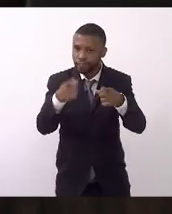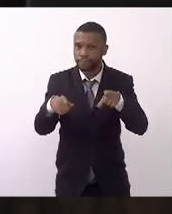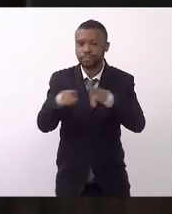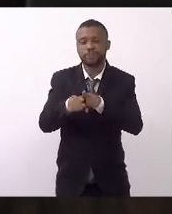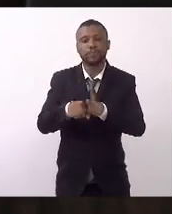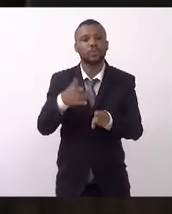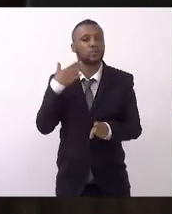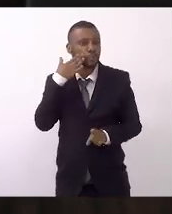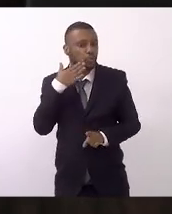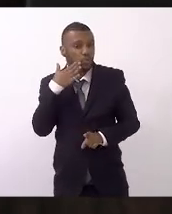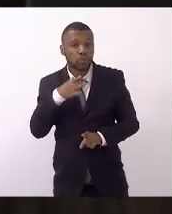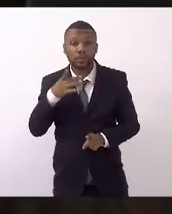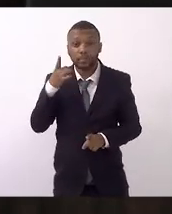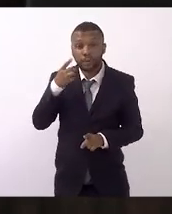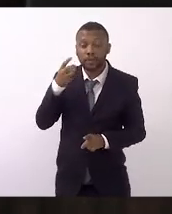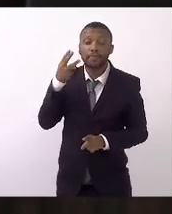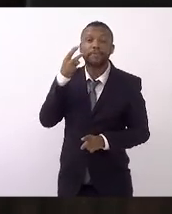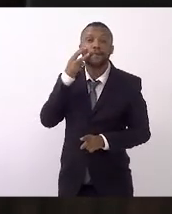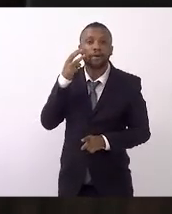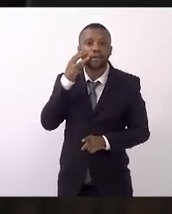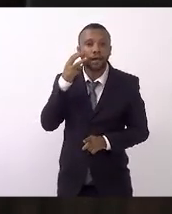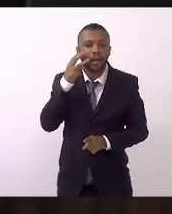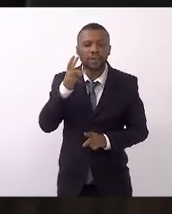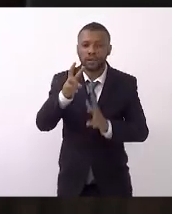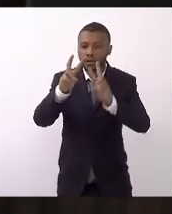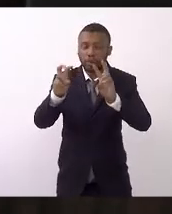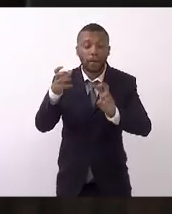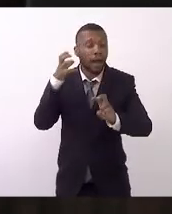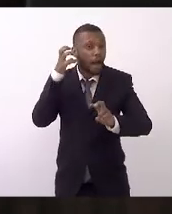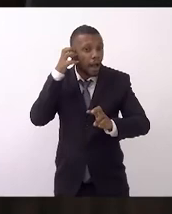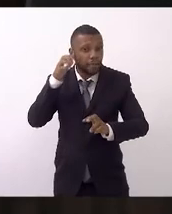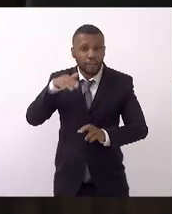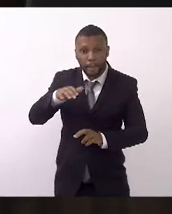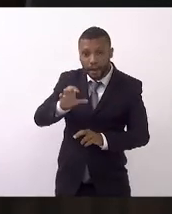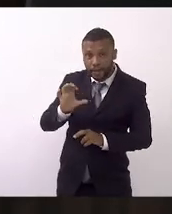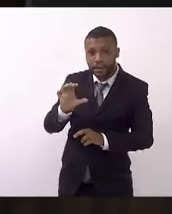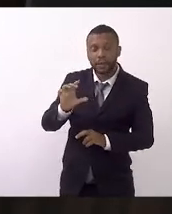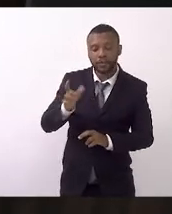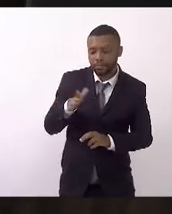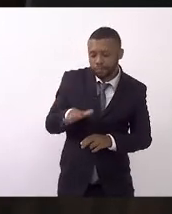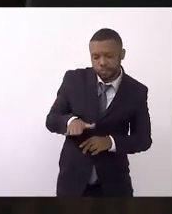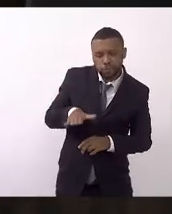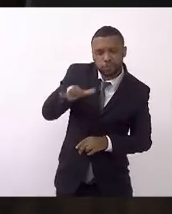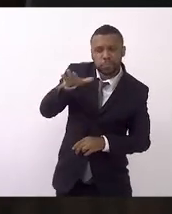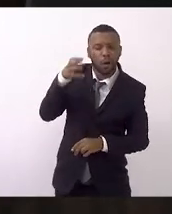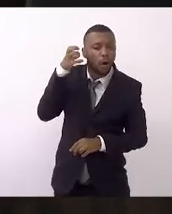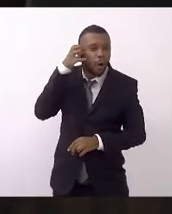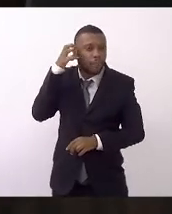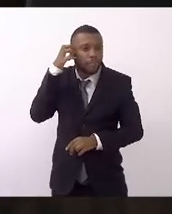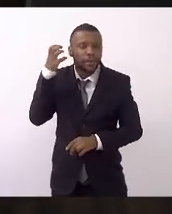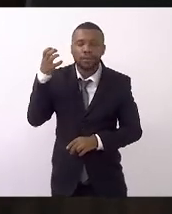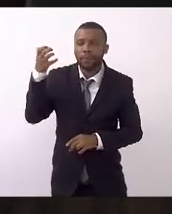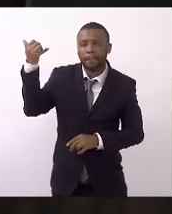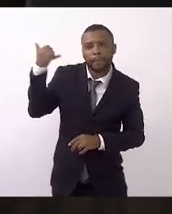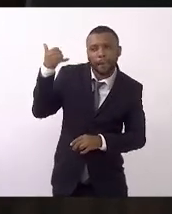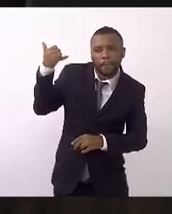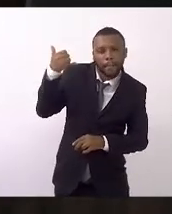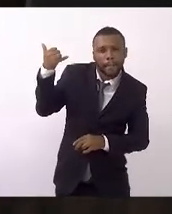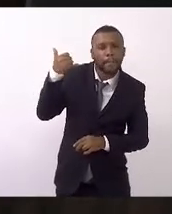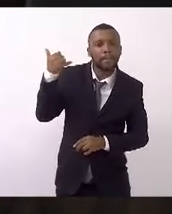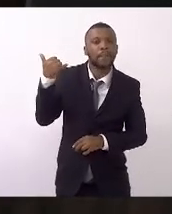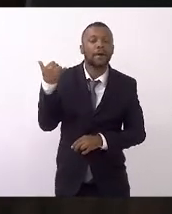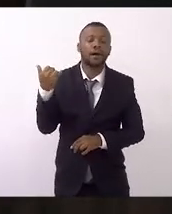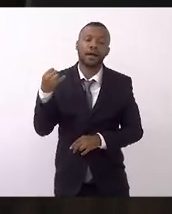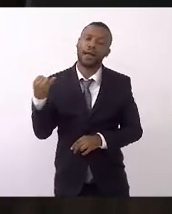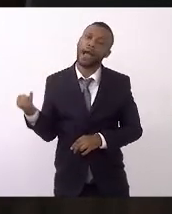deputado Valdeque Carneiro com relação à Rádio MEC, que eu cresci ouvindo e que é de